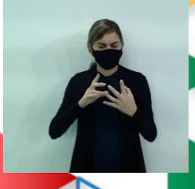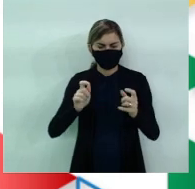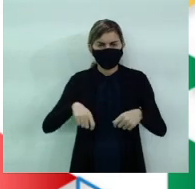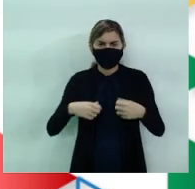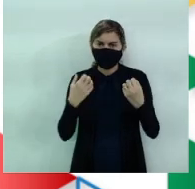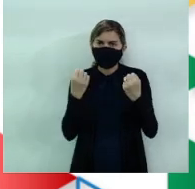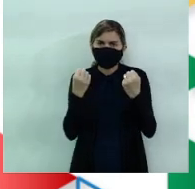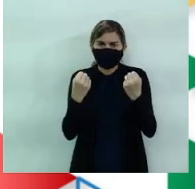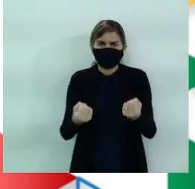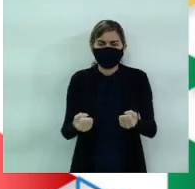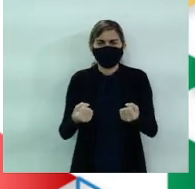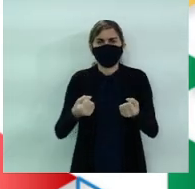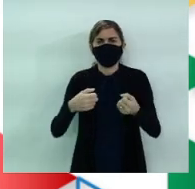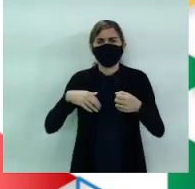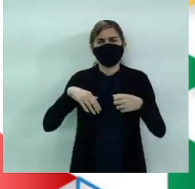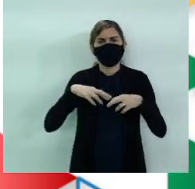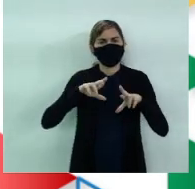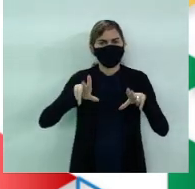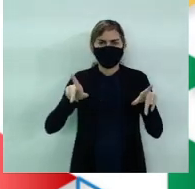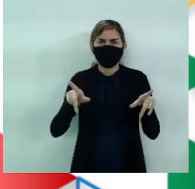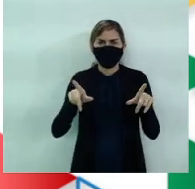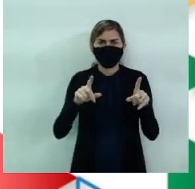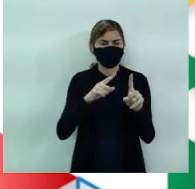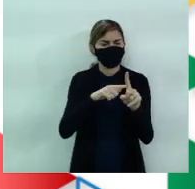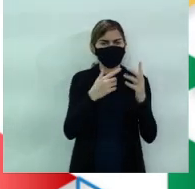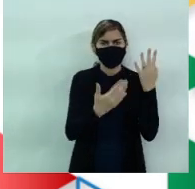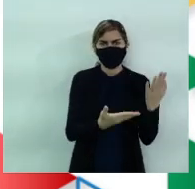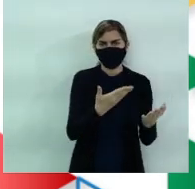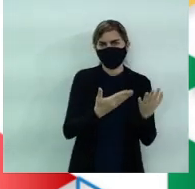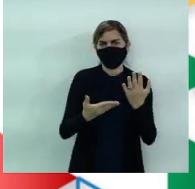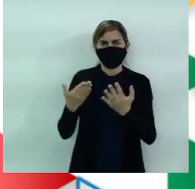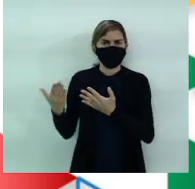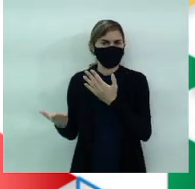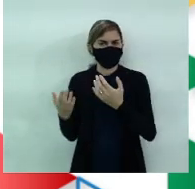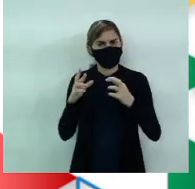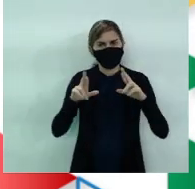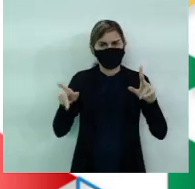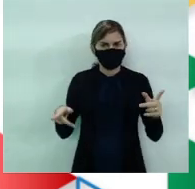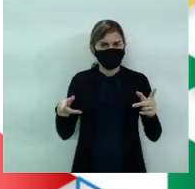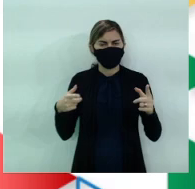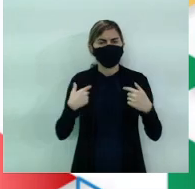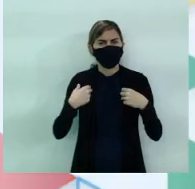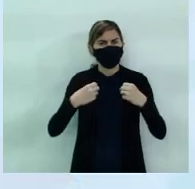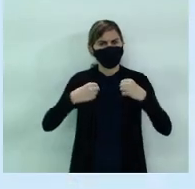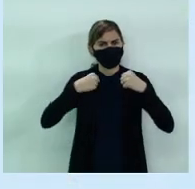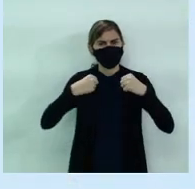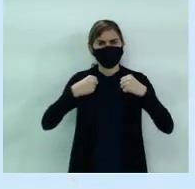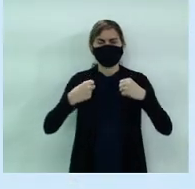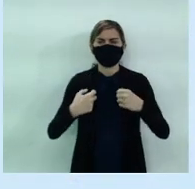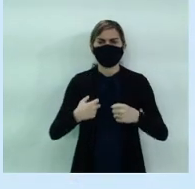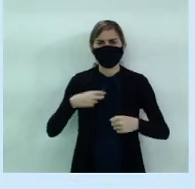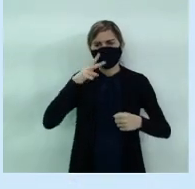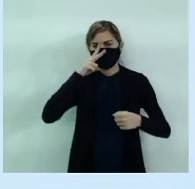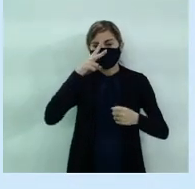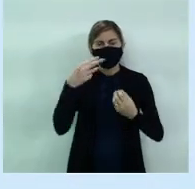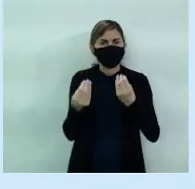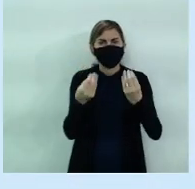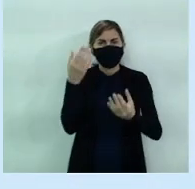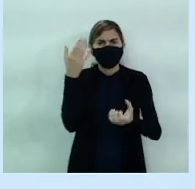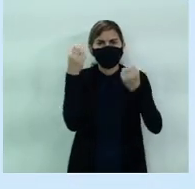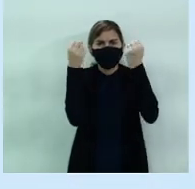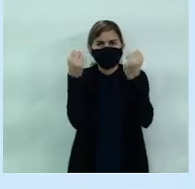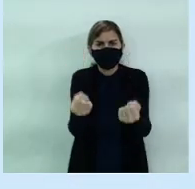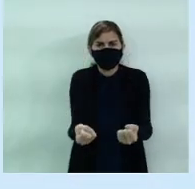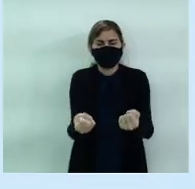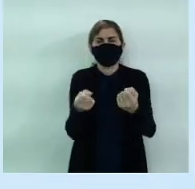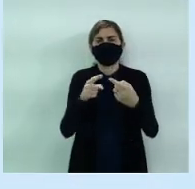lógico que as massas elas são diferentes, né? E a gente vai saber mais sobre essa força em relação com o peso